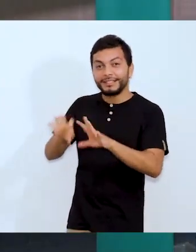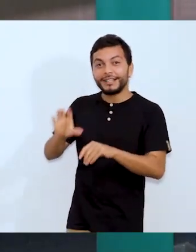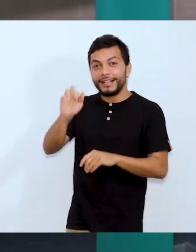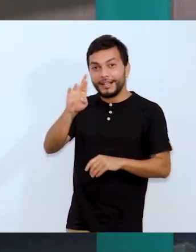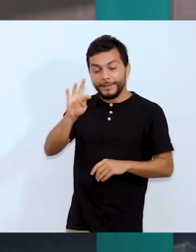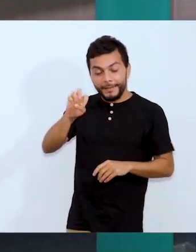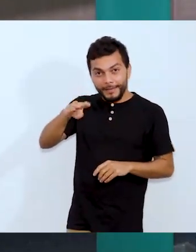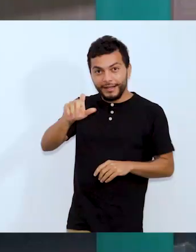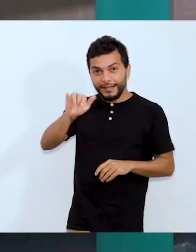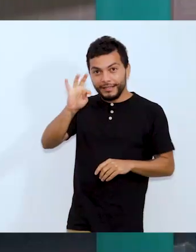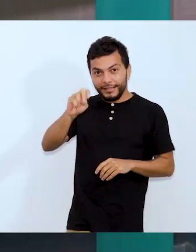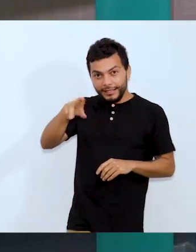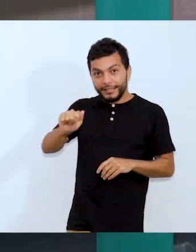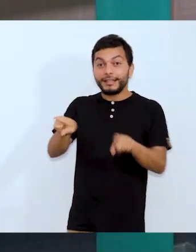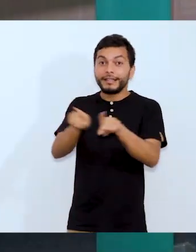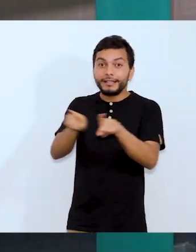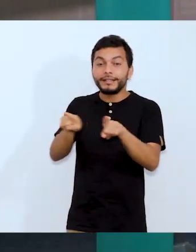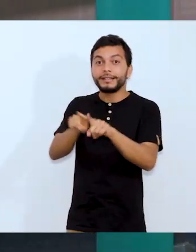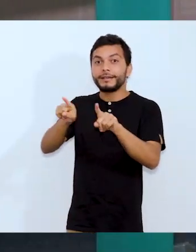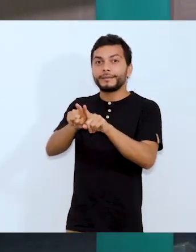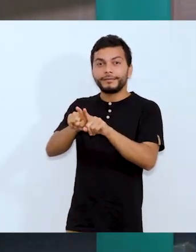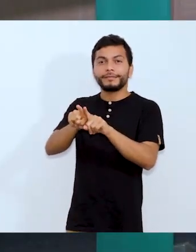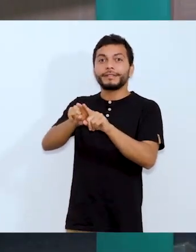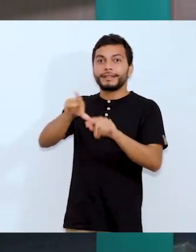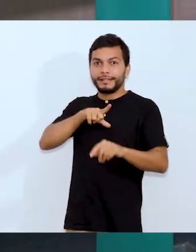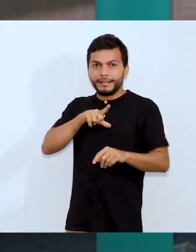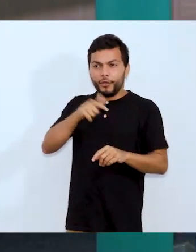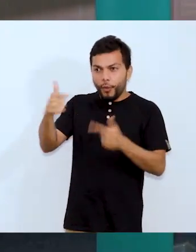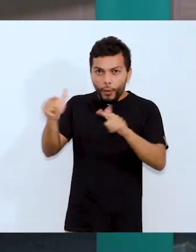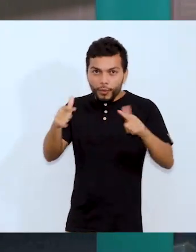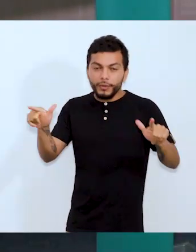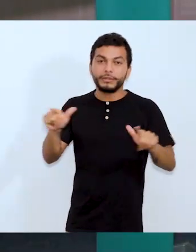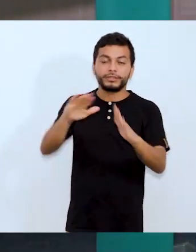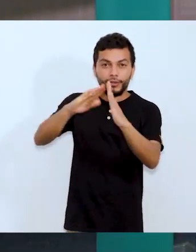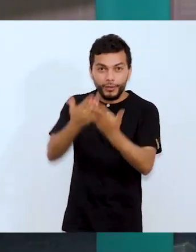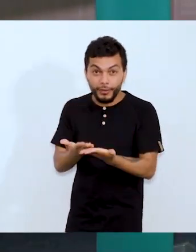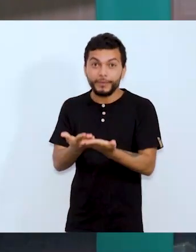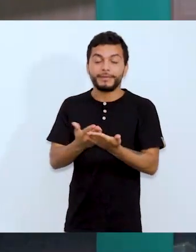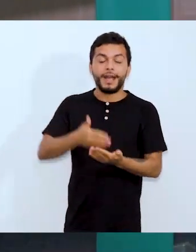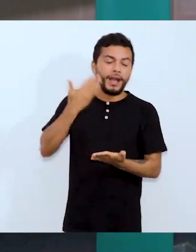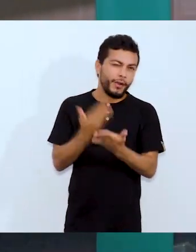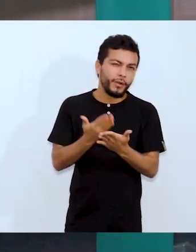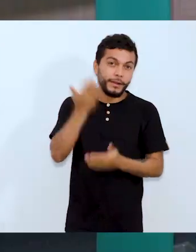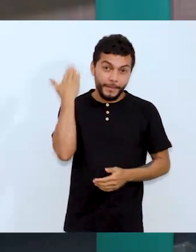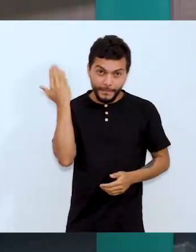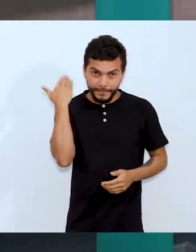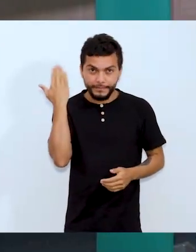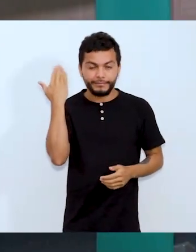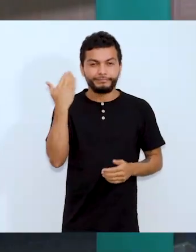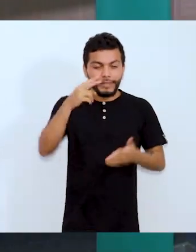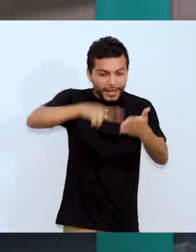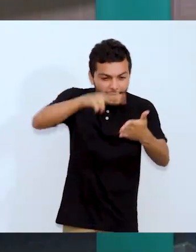Jesus, na Escola Municipal Alfredo Amorim e na Escola Municipal União Comunitária. Na aula passada, lemos e interpretamos